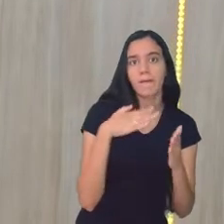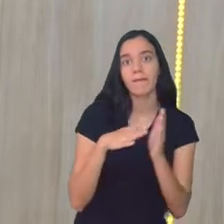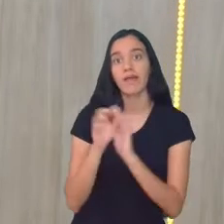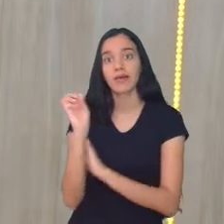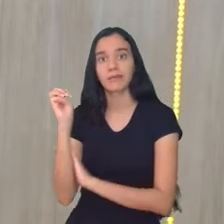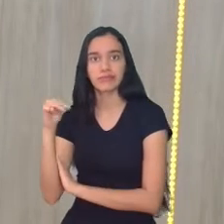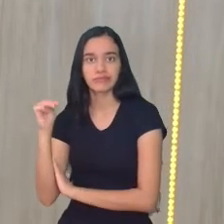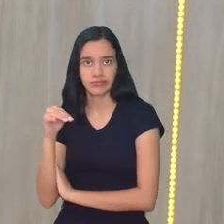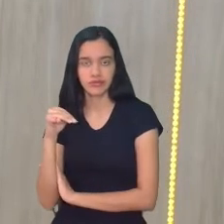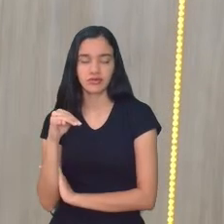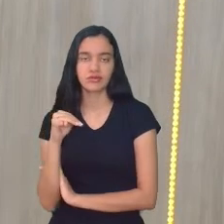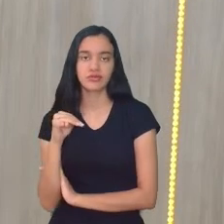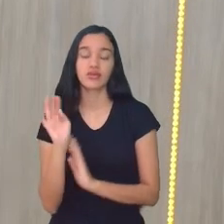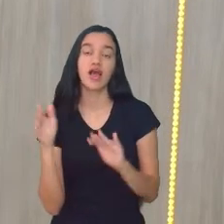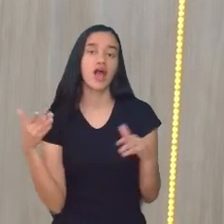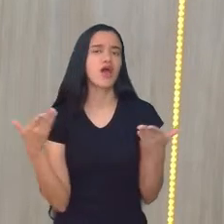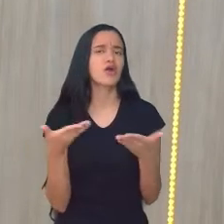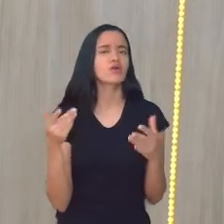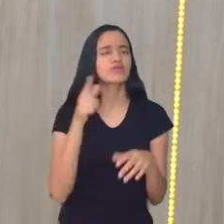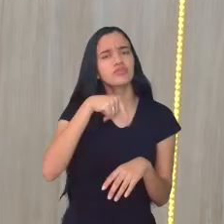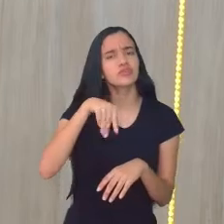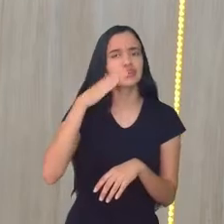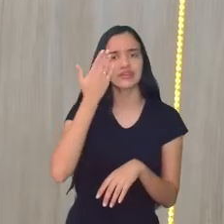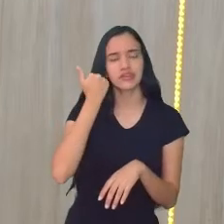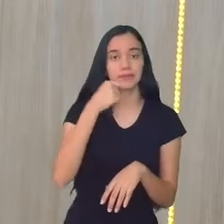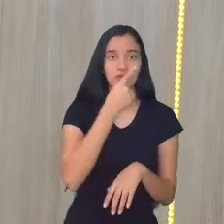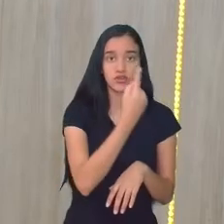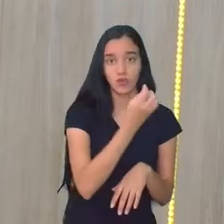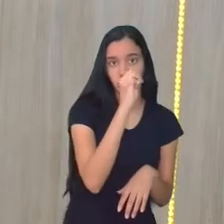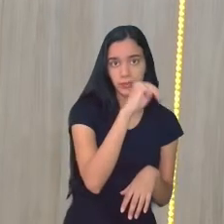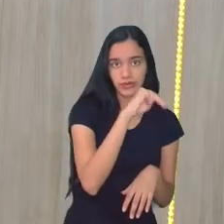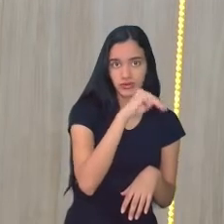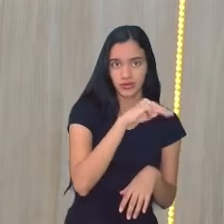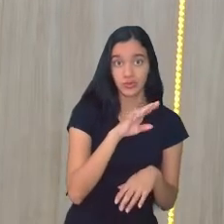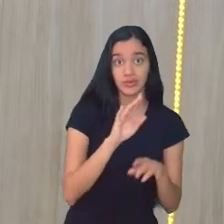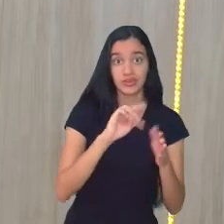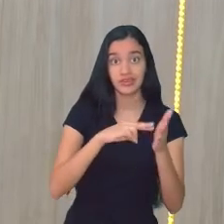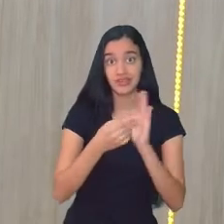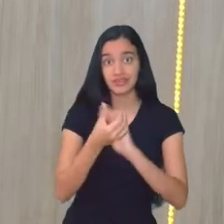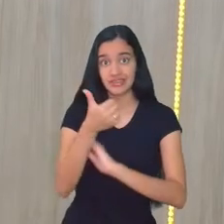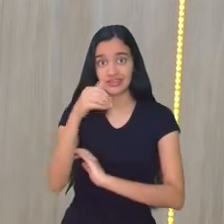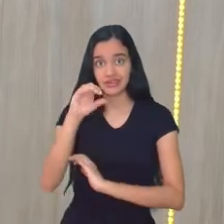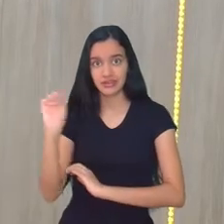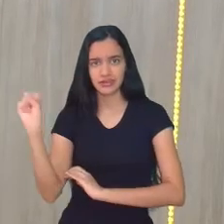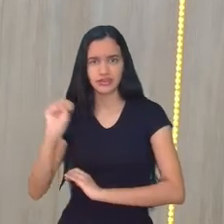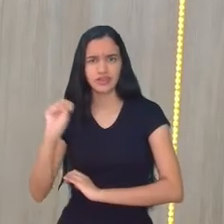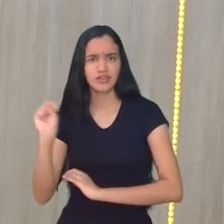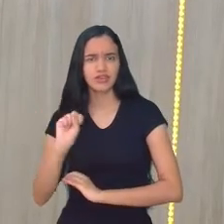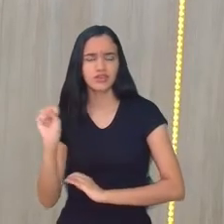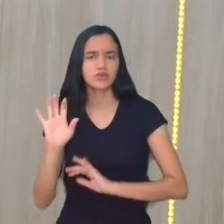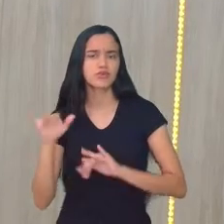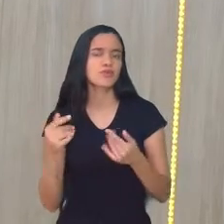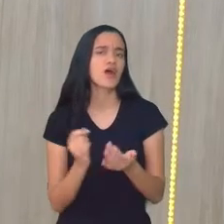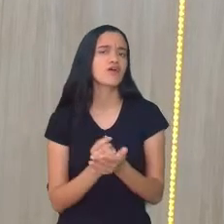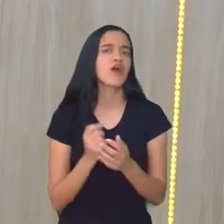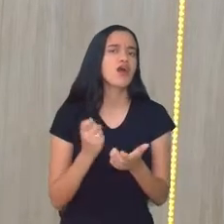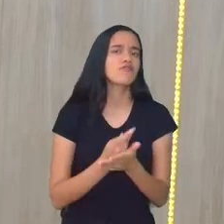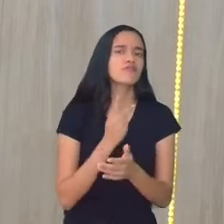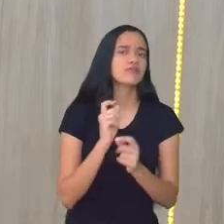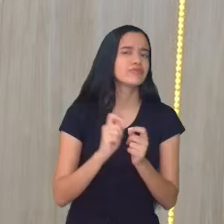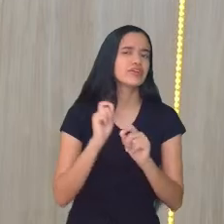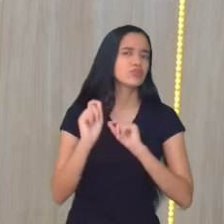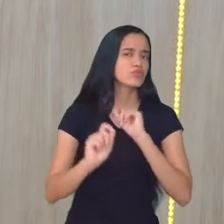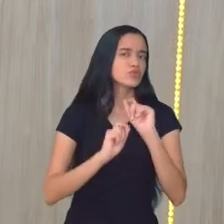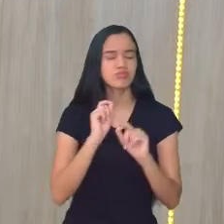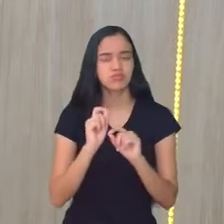Mas, já que você já sabe que 1 minuto é 60 segundos, o que é que ele fez? 1 hora é